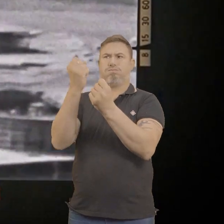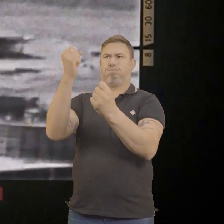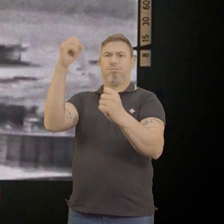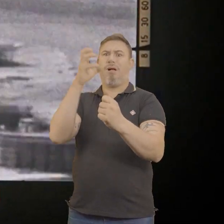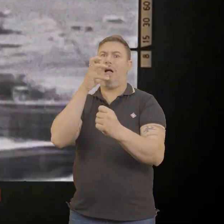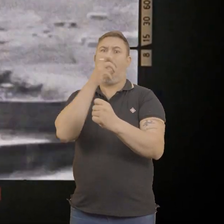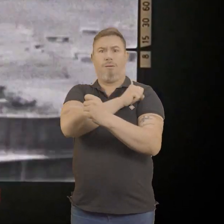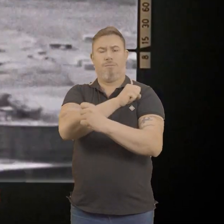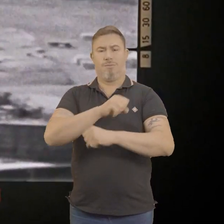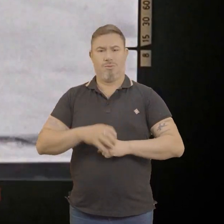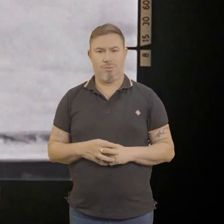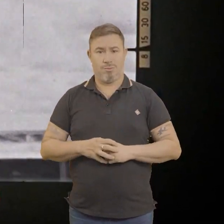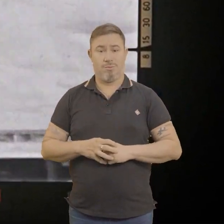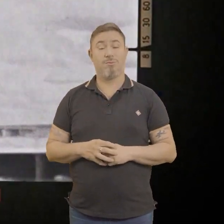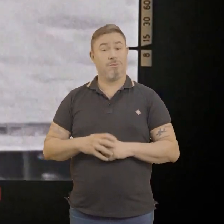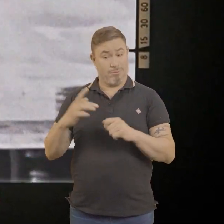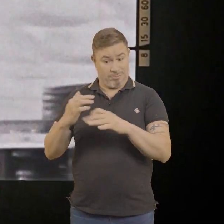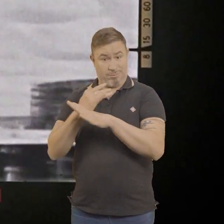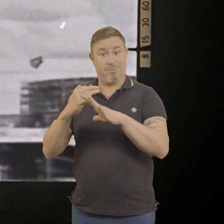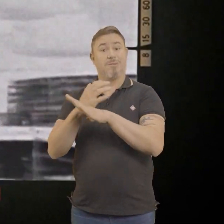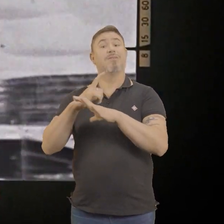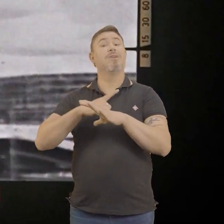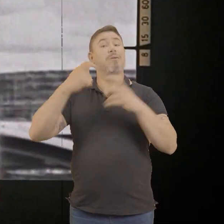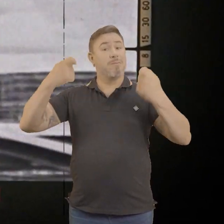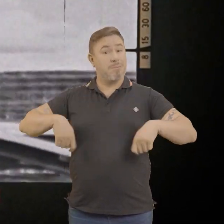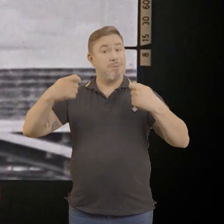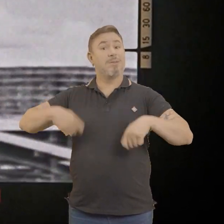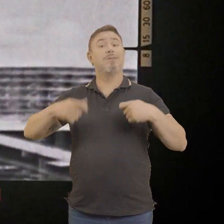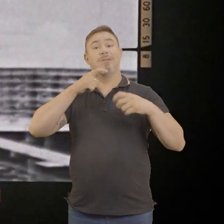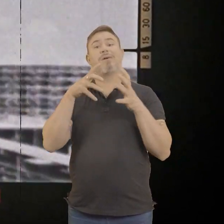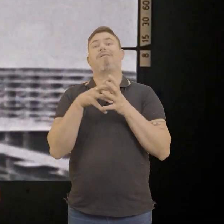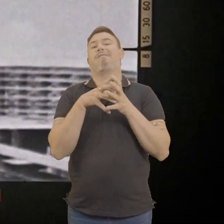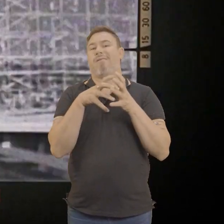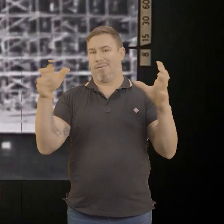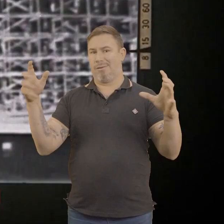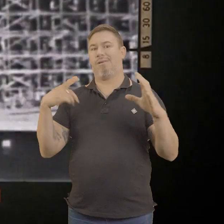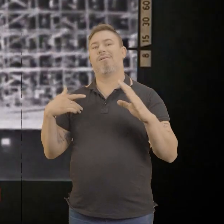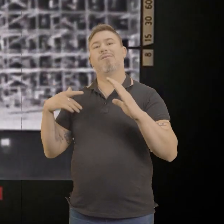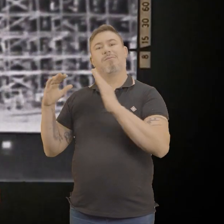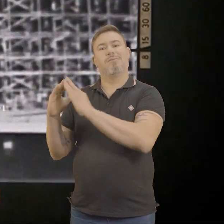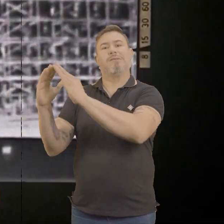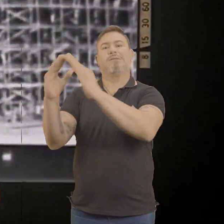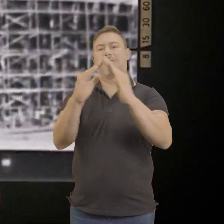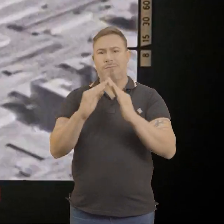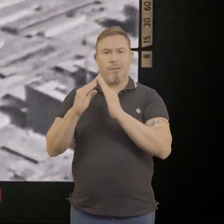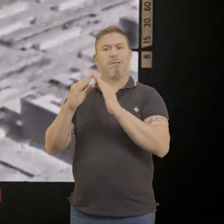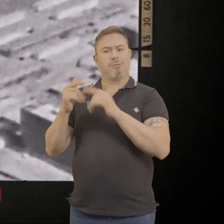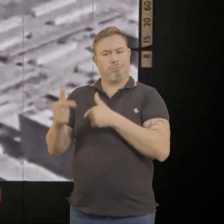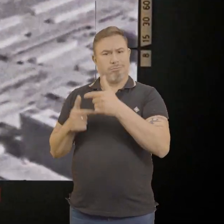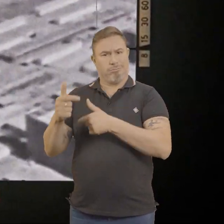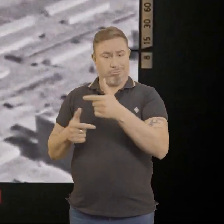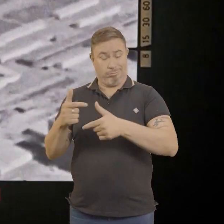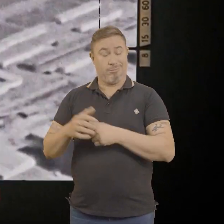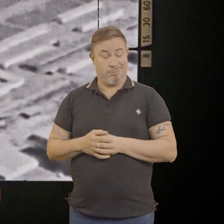ritmo verdadeiramente acelerado. A cidade tem necessidade de integrar-se gradativamente à condição de metrópole viva e atuante. E